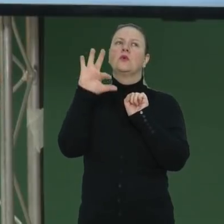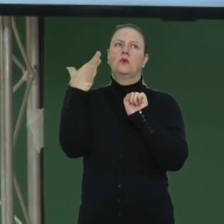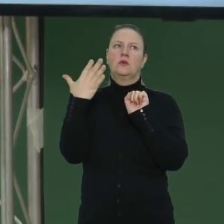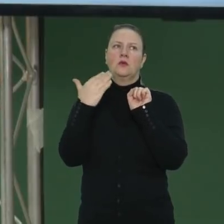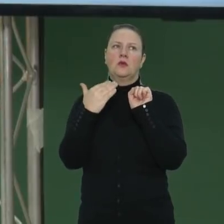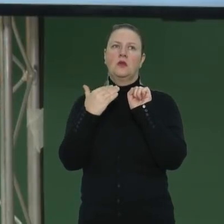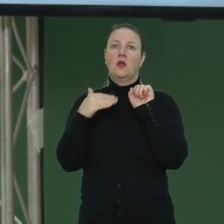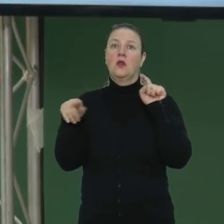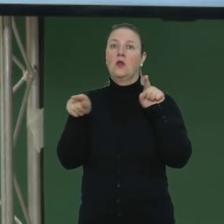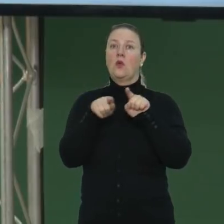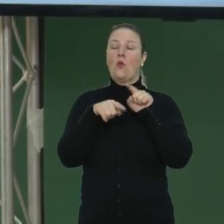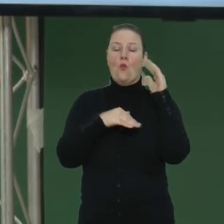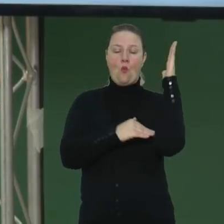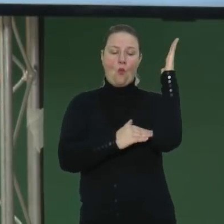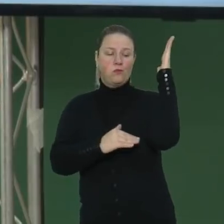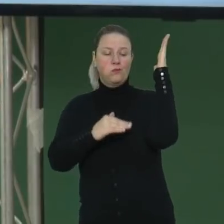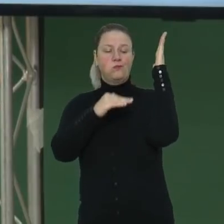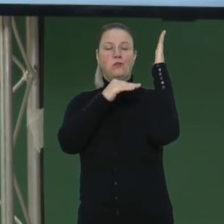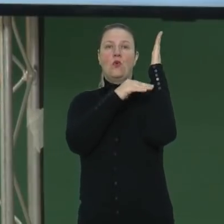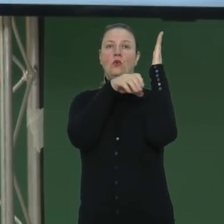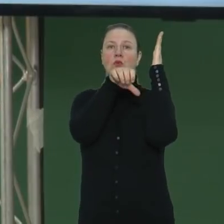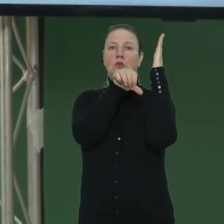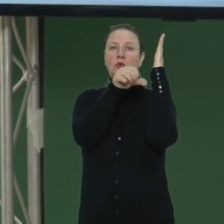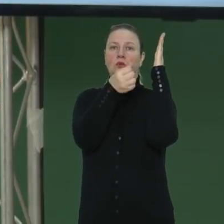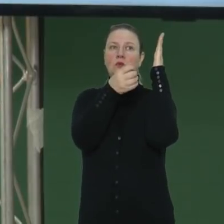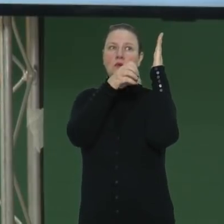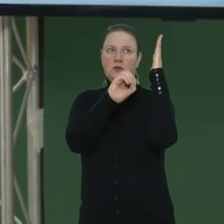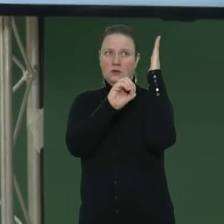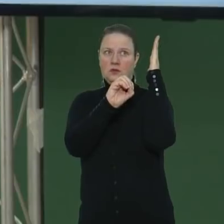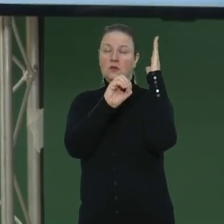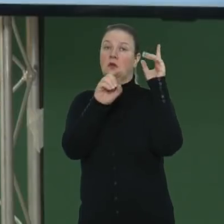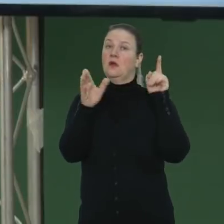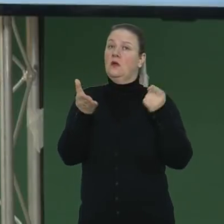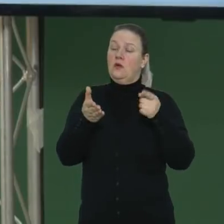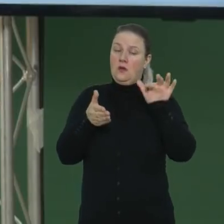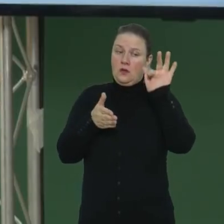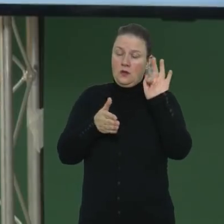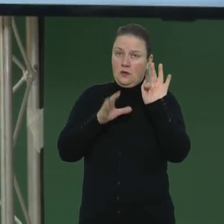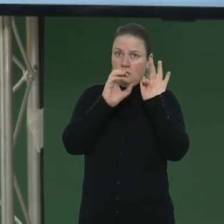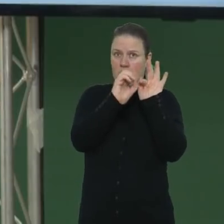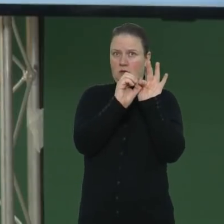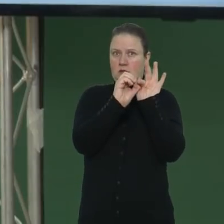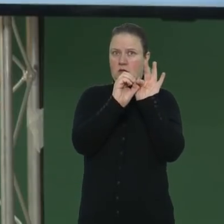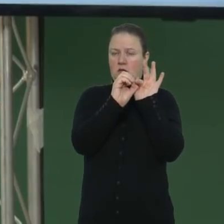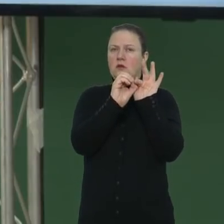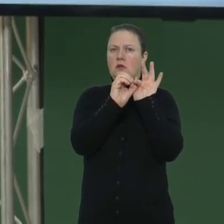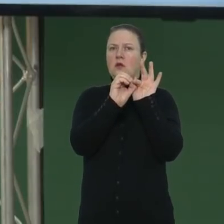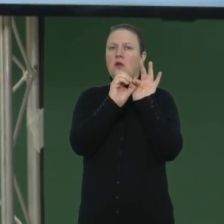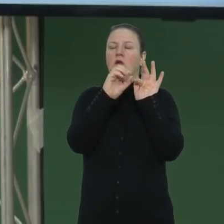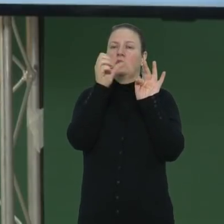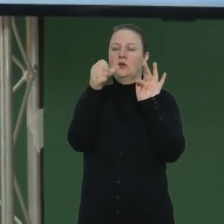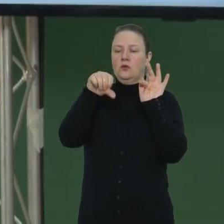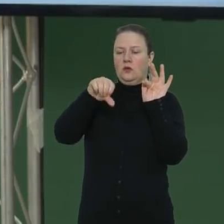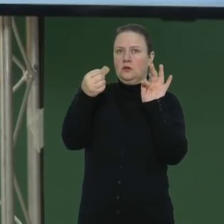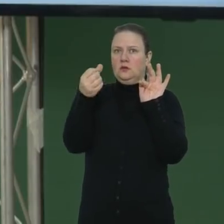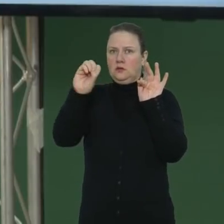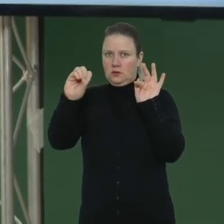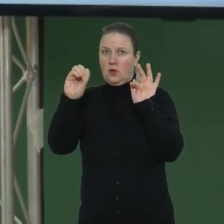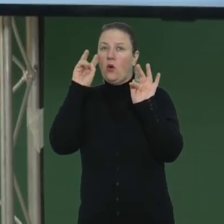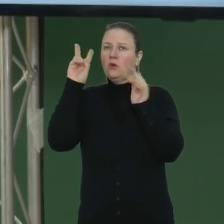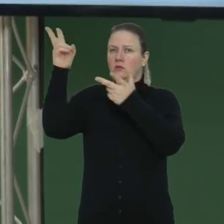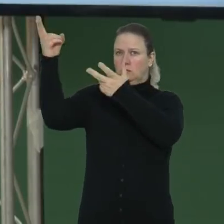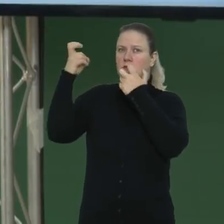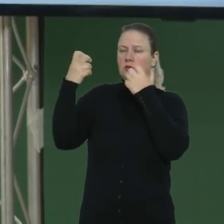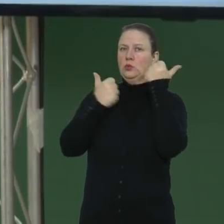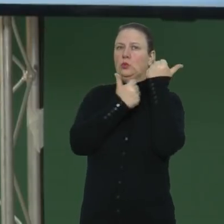aqui, ele corresponde a 960. Então, por isso que o meu f de zero aqui está 960. Então, percebam que quando eu faço essa substituição aqui na